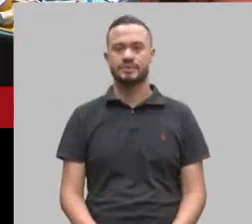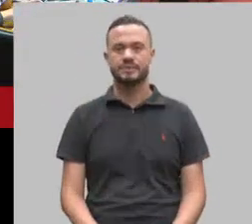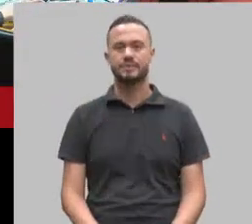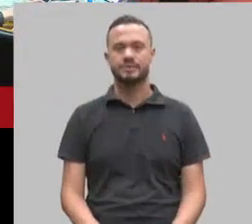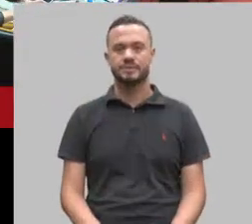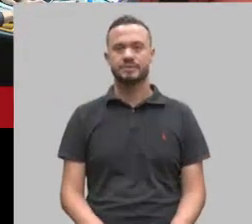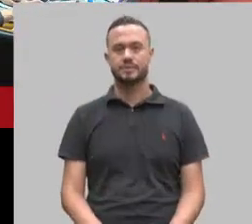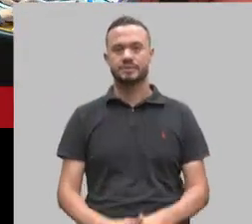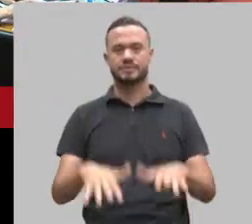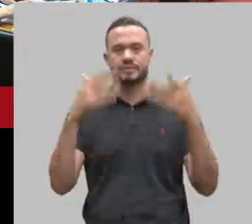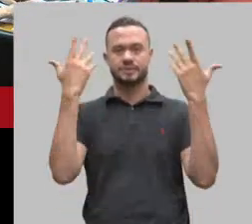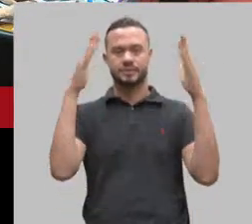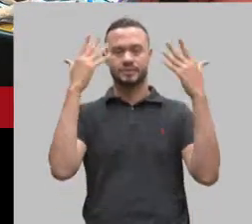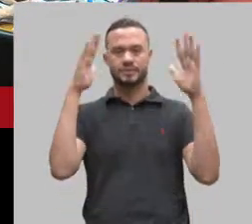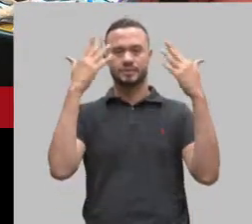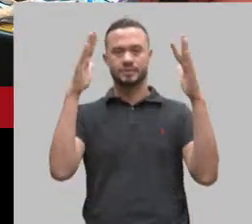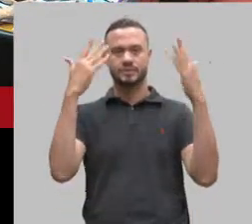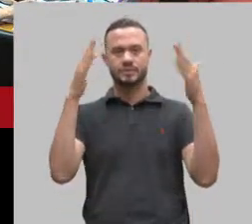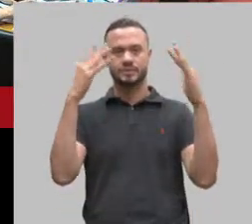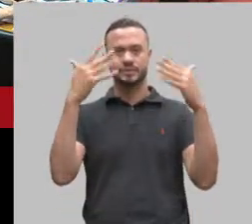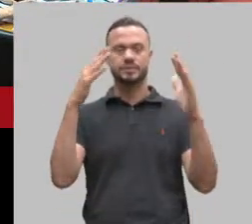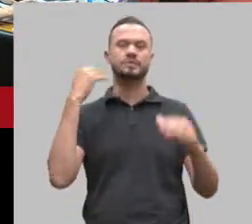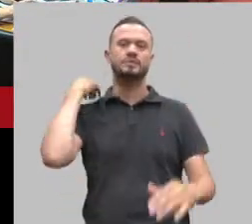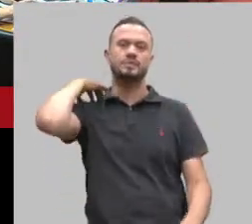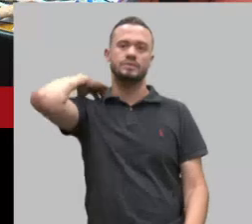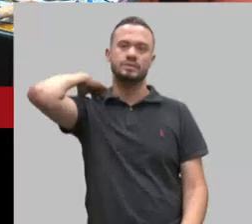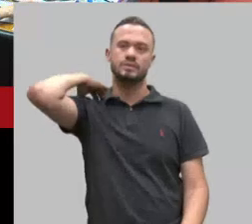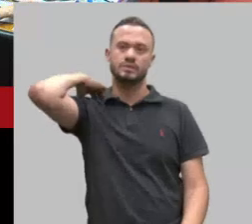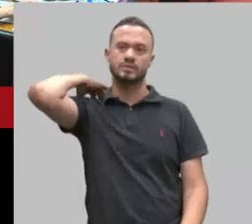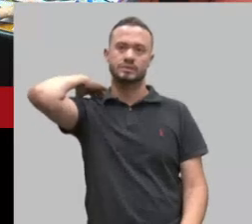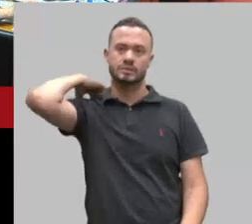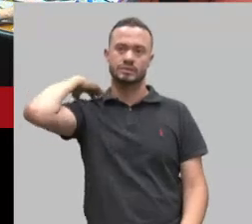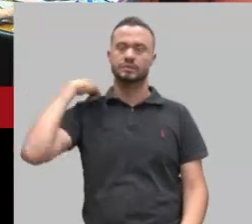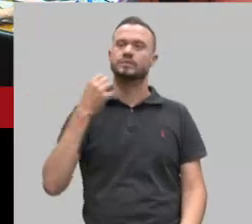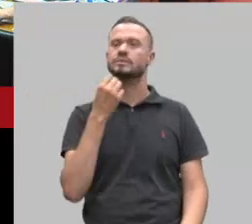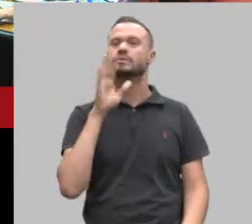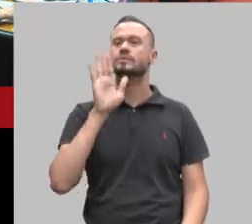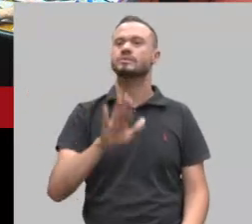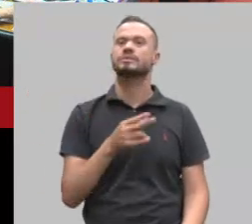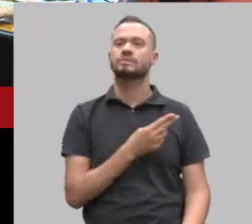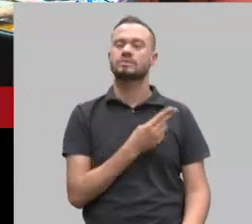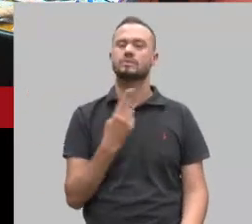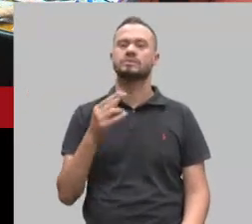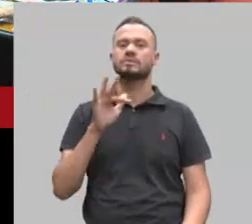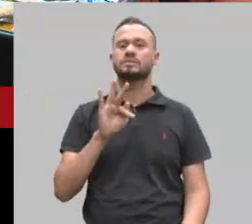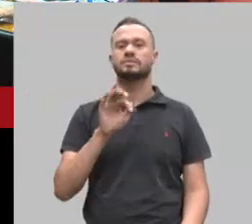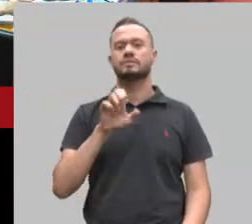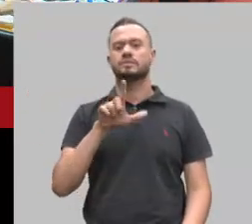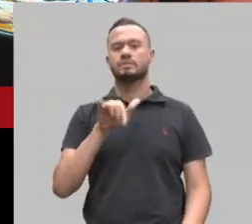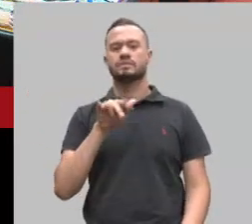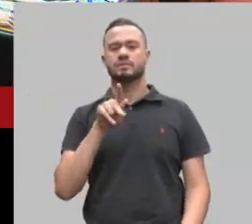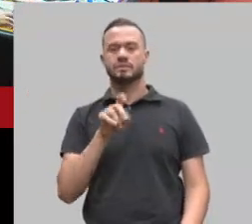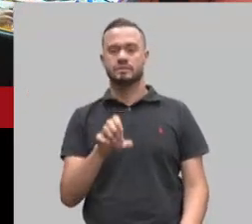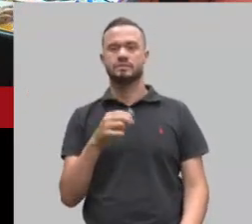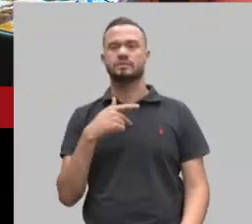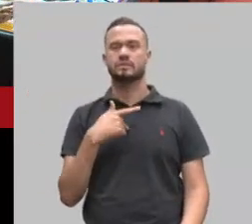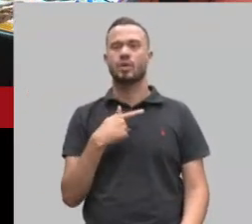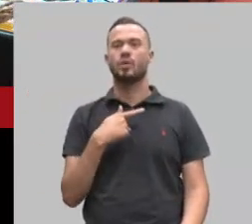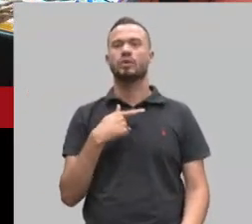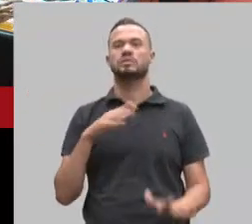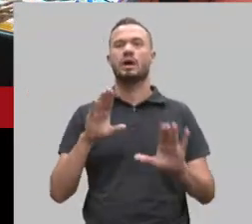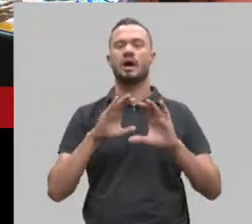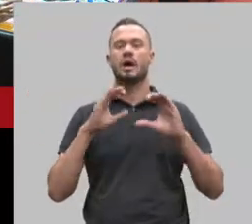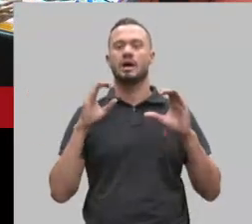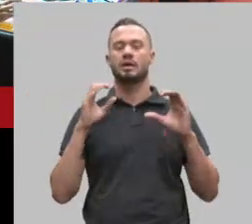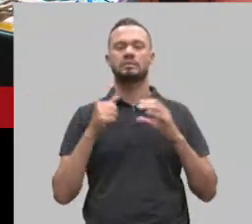Obrigado Eh boa tarde meu nome é Felipe Pinheiro eu sou da Câmara Municipal de Muriaé eu